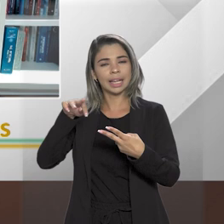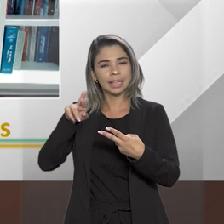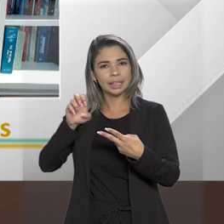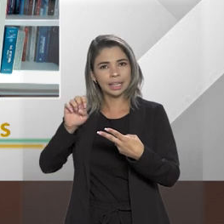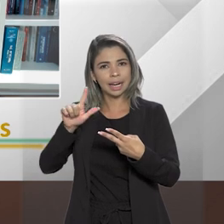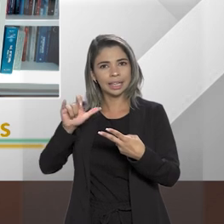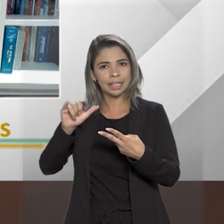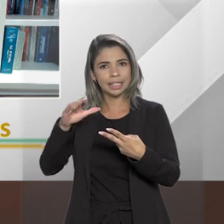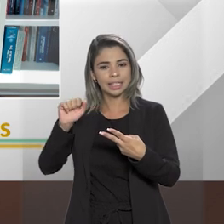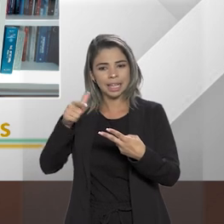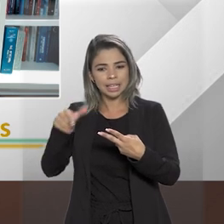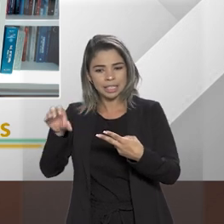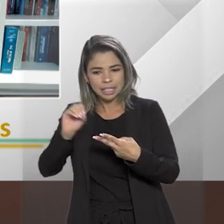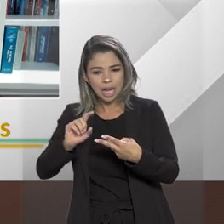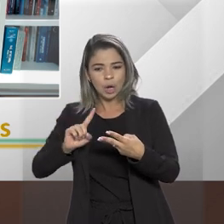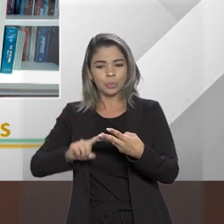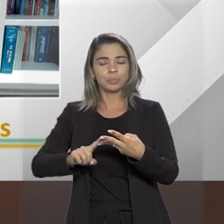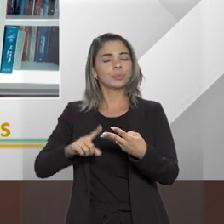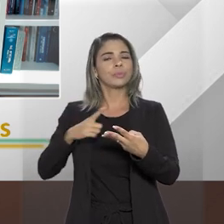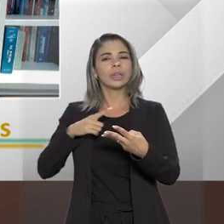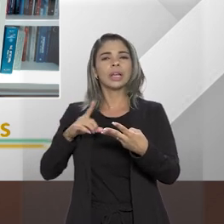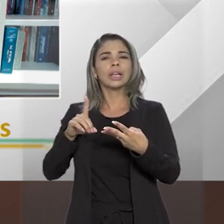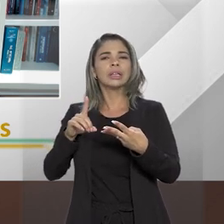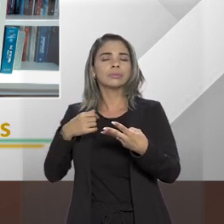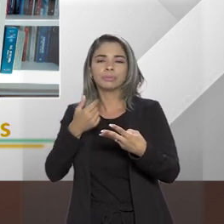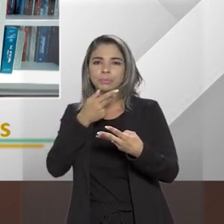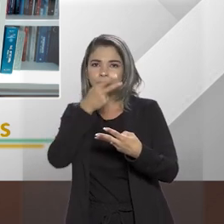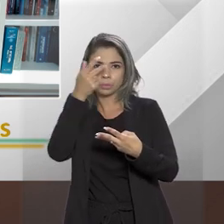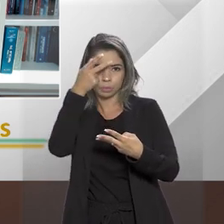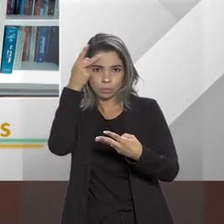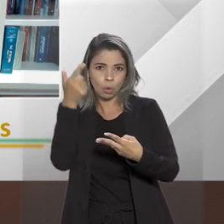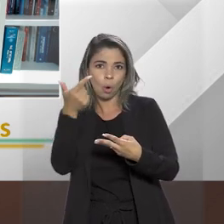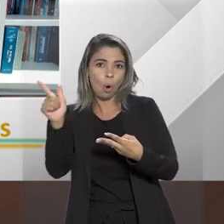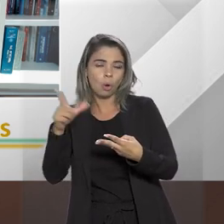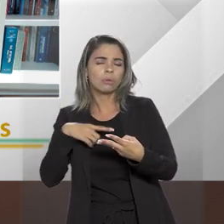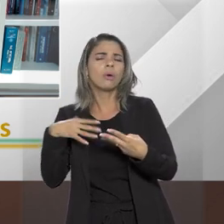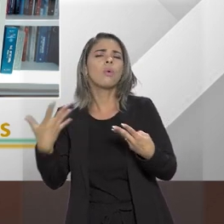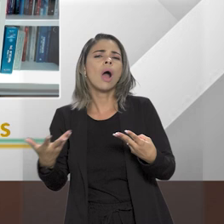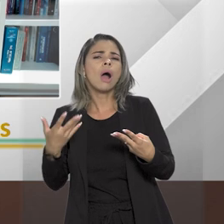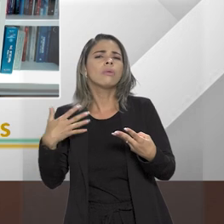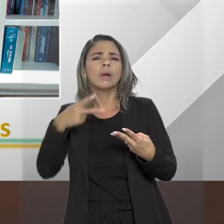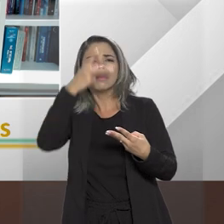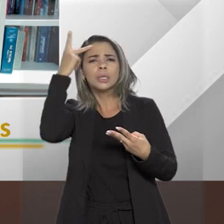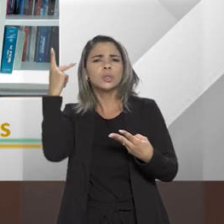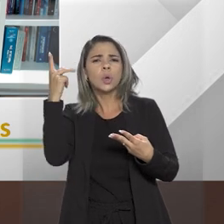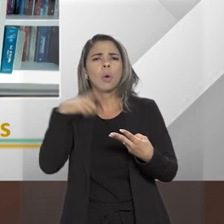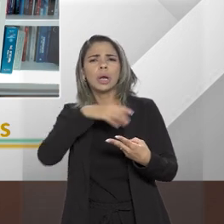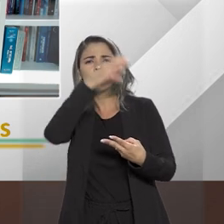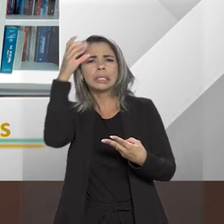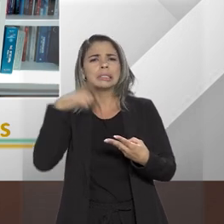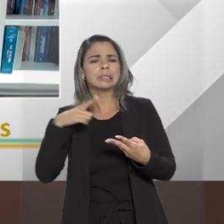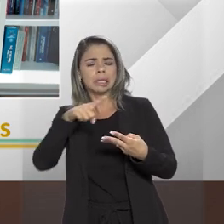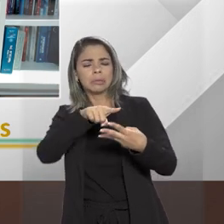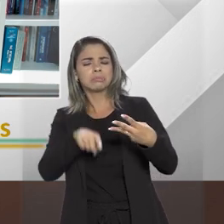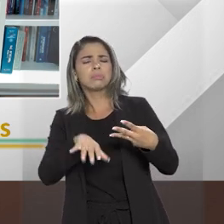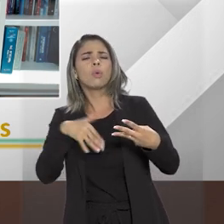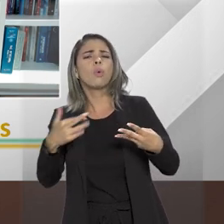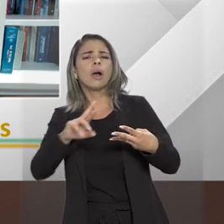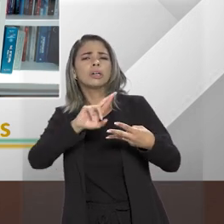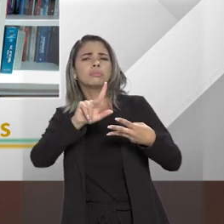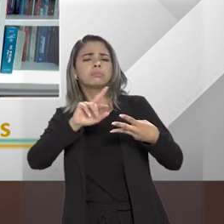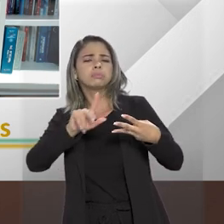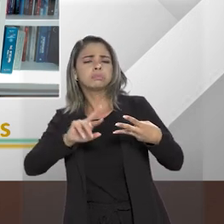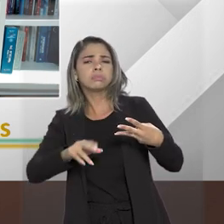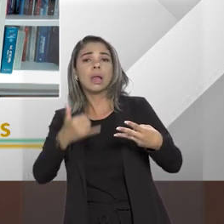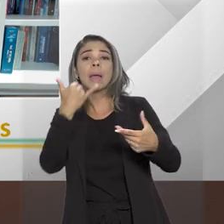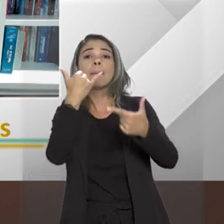desjurisdicionalização. Eu gostaria então de entender direito, que o nosso público também entendesse direito em linhas gerais. Quais as diferenças e